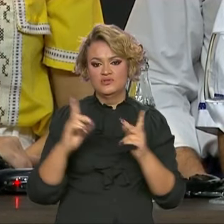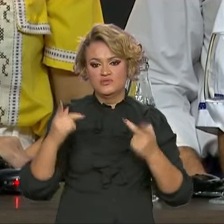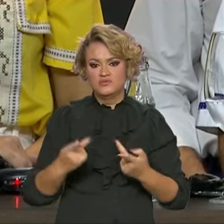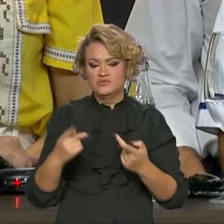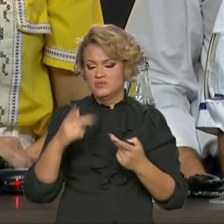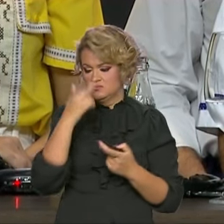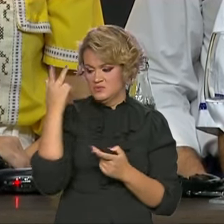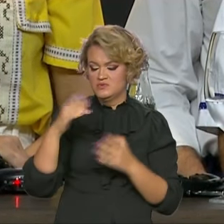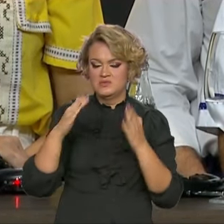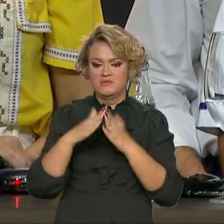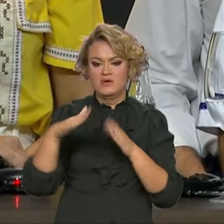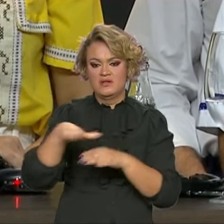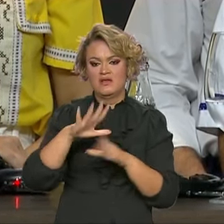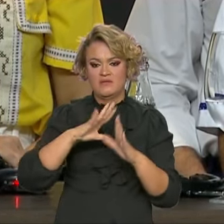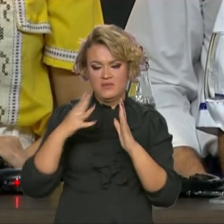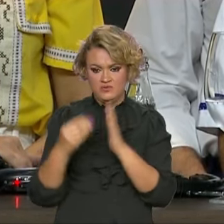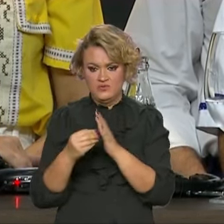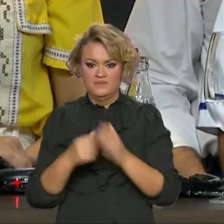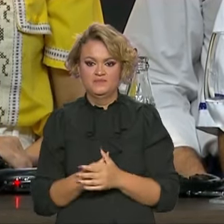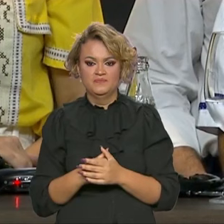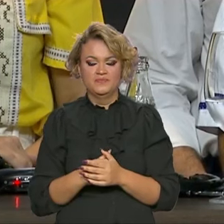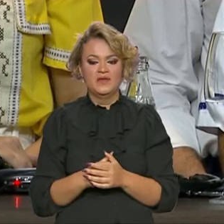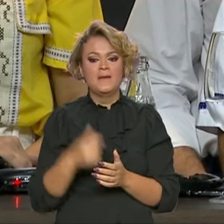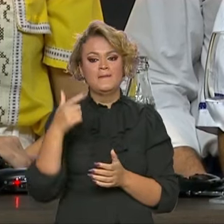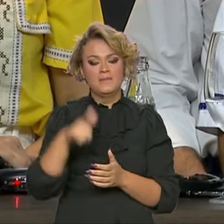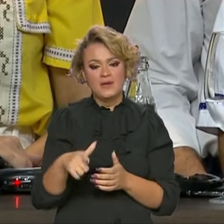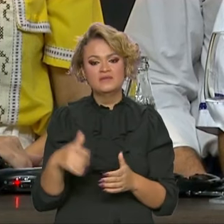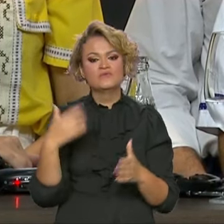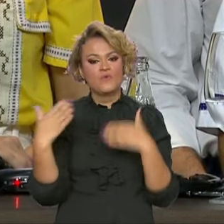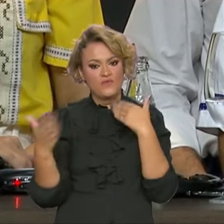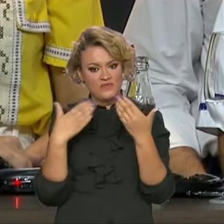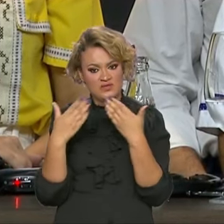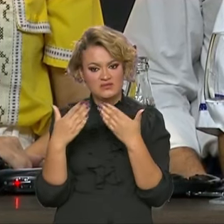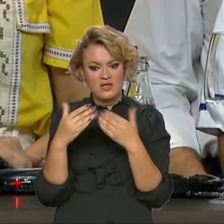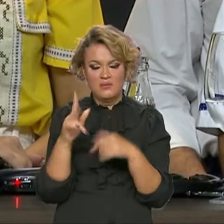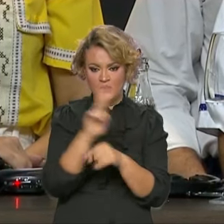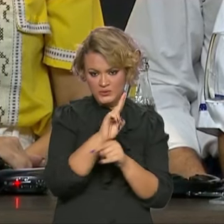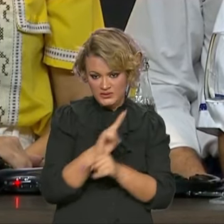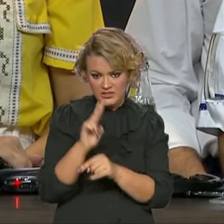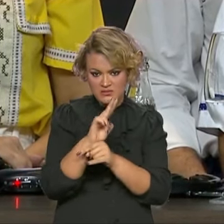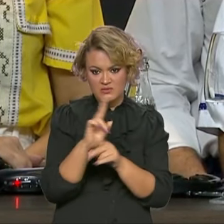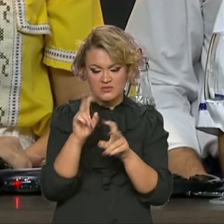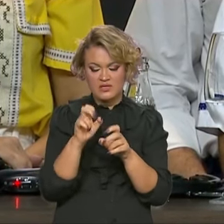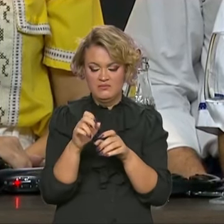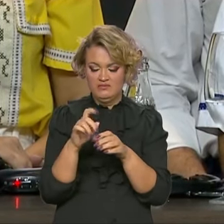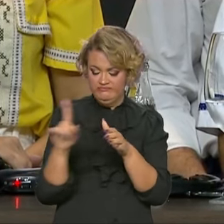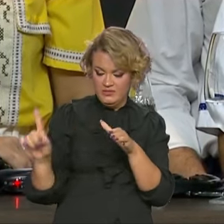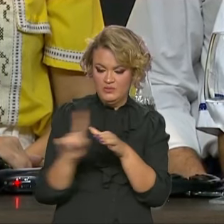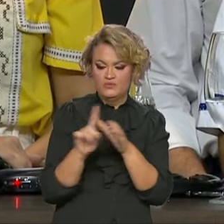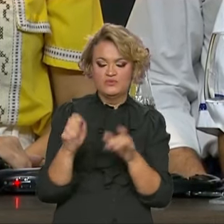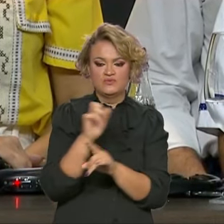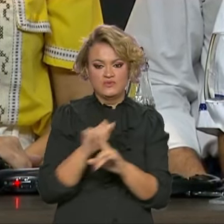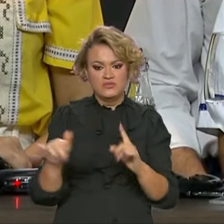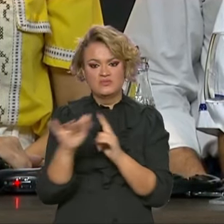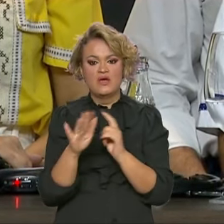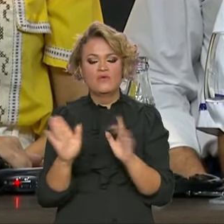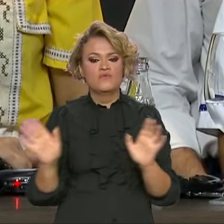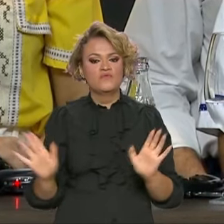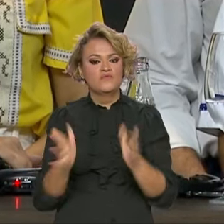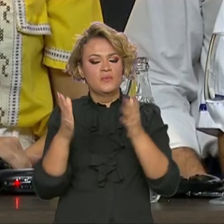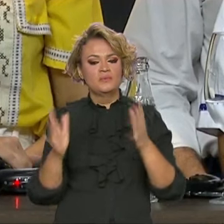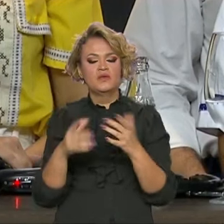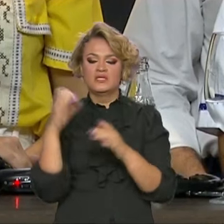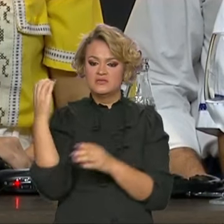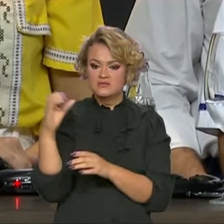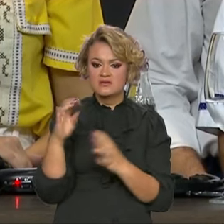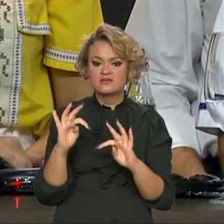na Amazônia. Precisaremos conciliar a proteção ambiental com a inclusão social, o fomento à